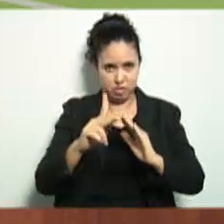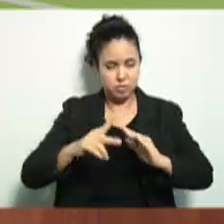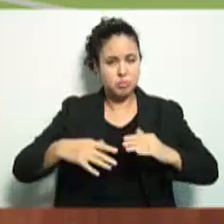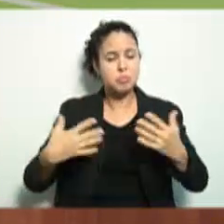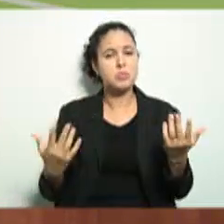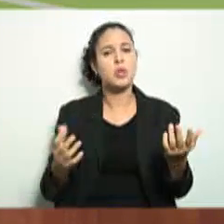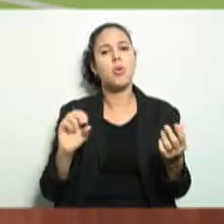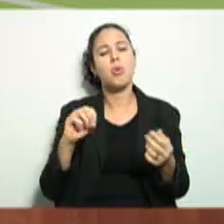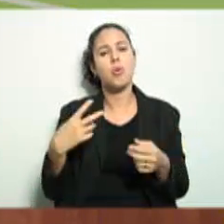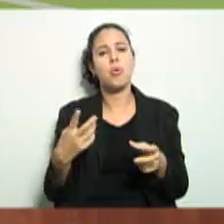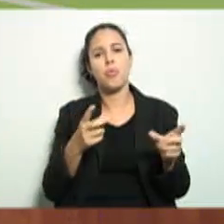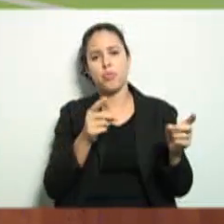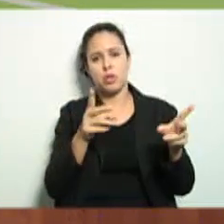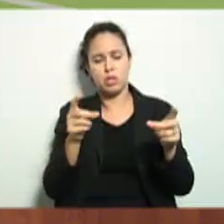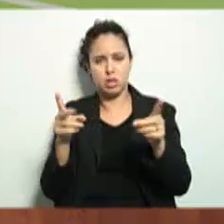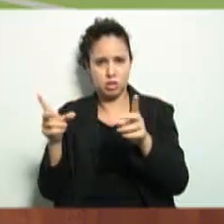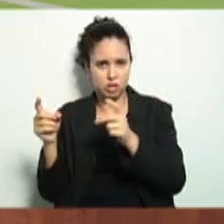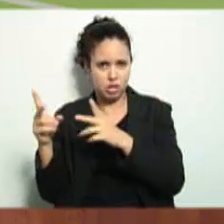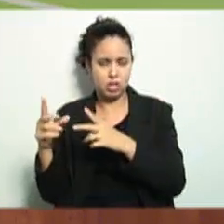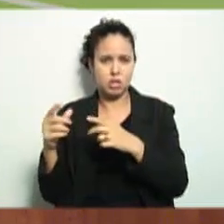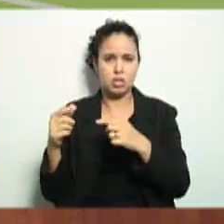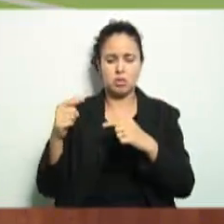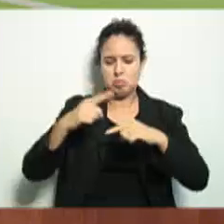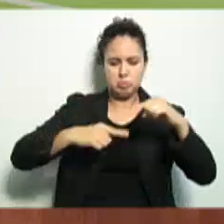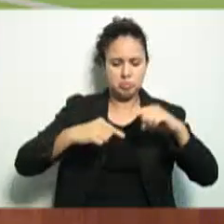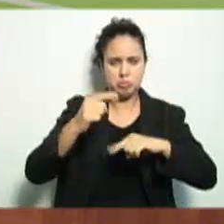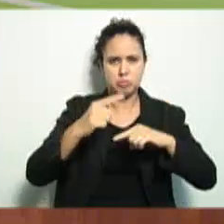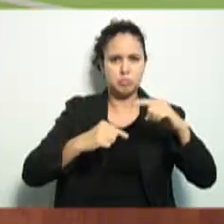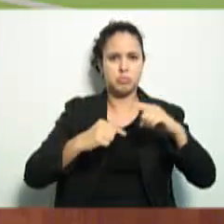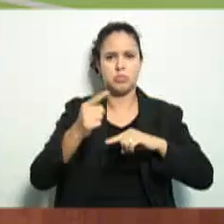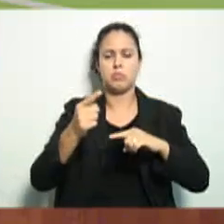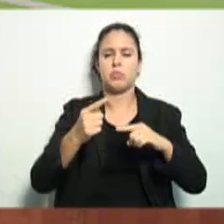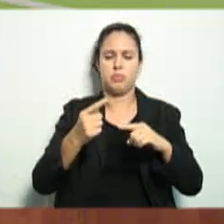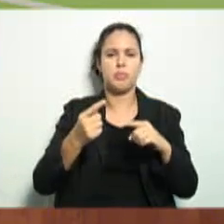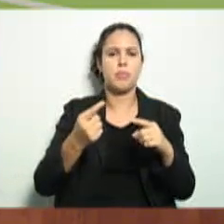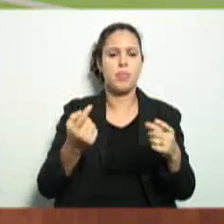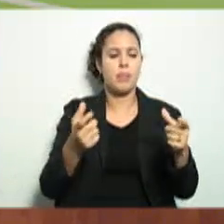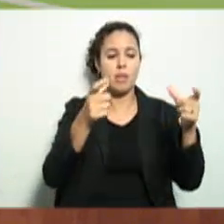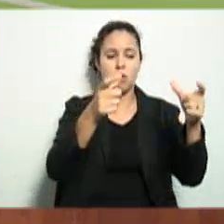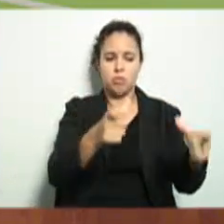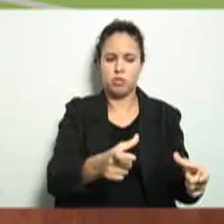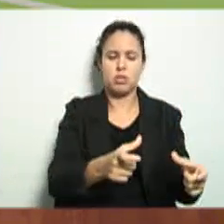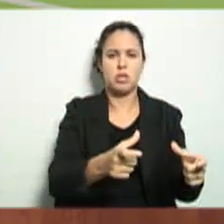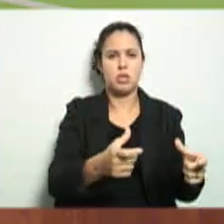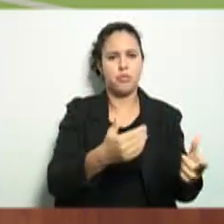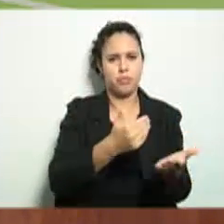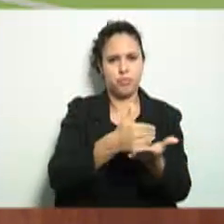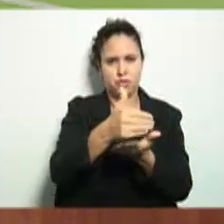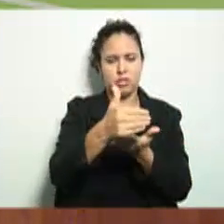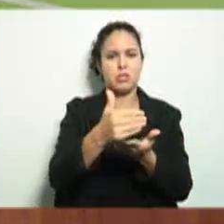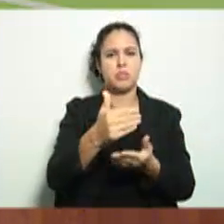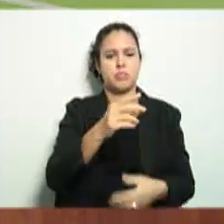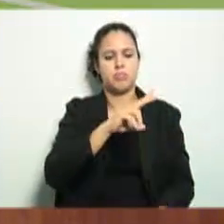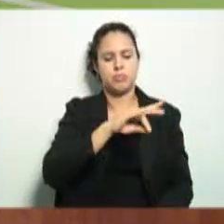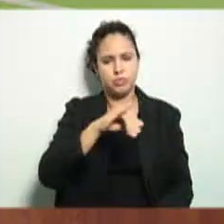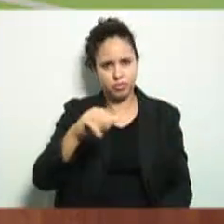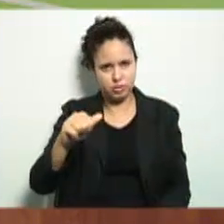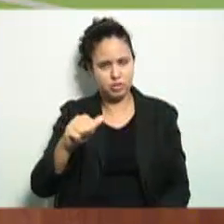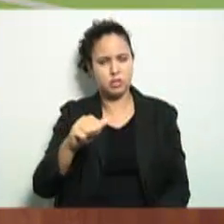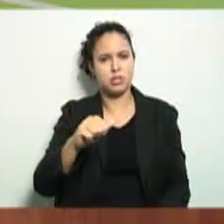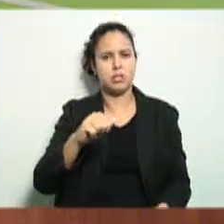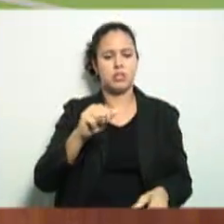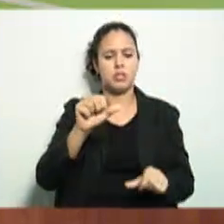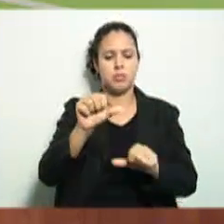vender alguma mercadoria, alguma produção, e aí ia mudar essa vivência que vocês têm hoje,